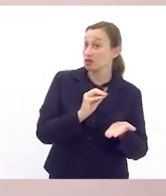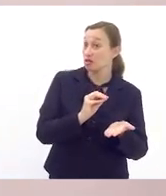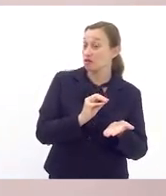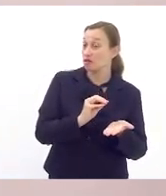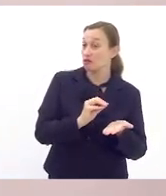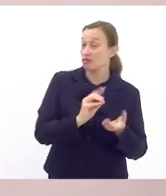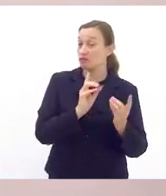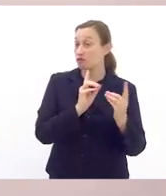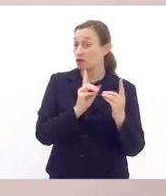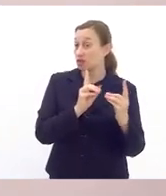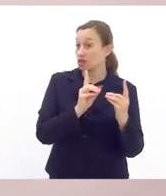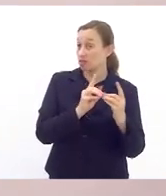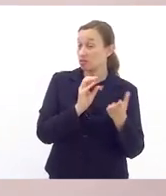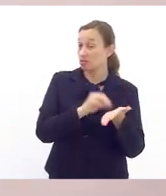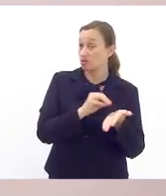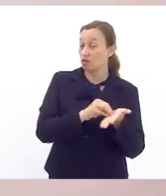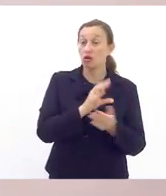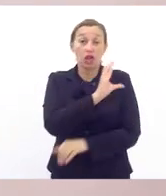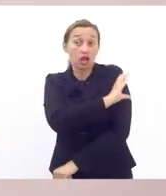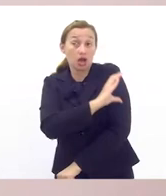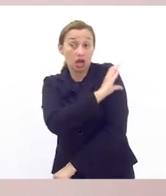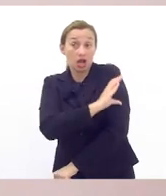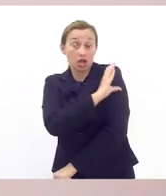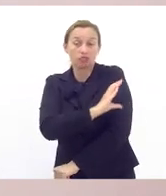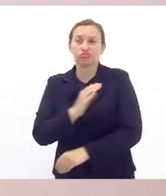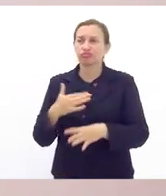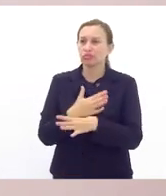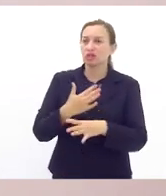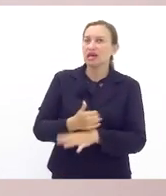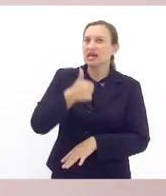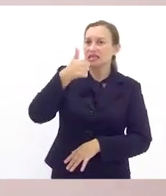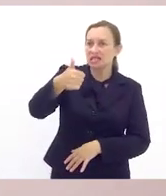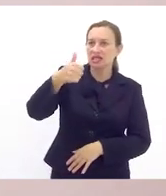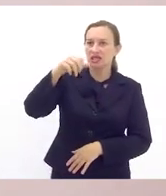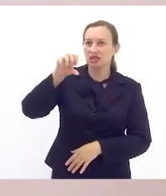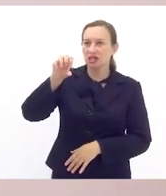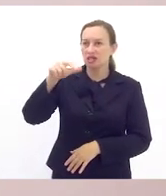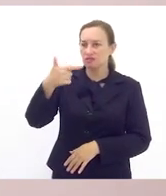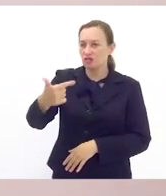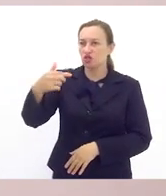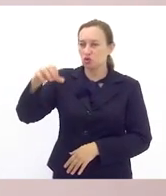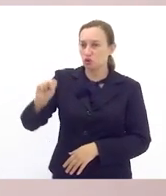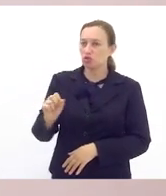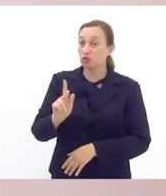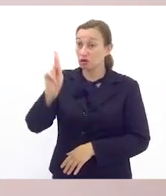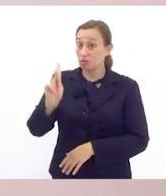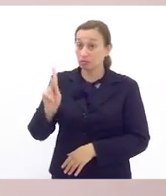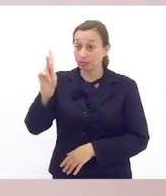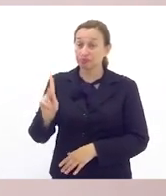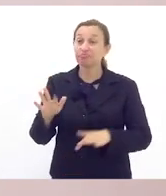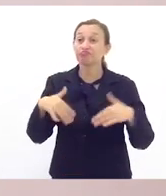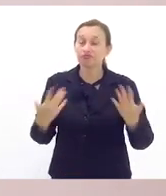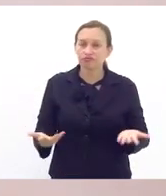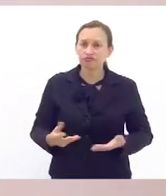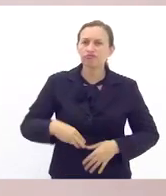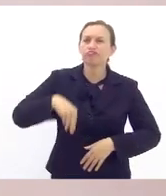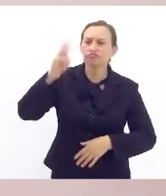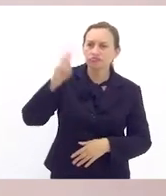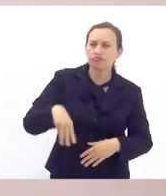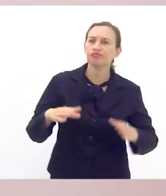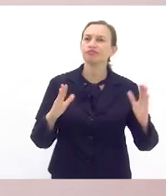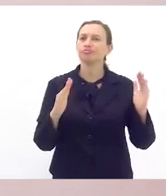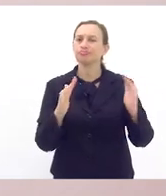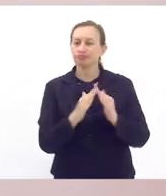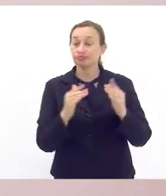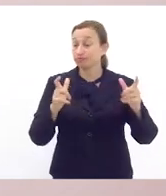de atendimento Campos é uma cidade que tem 128 km Então quem mora nessas localidades